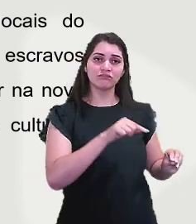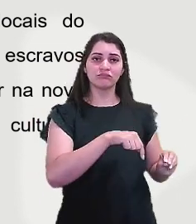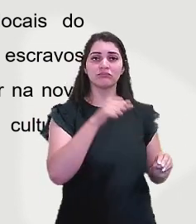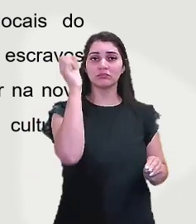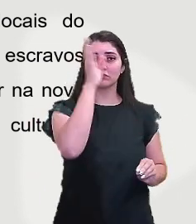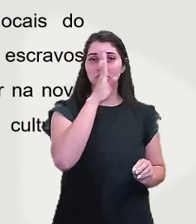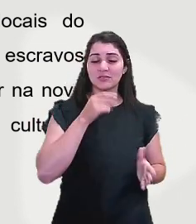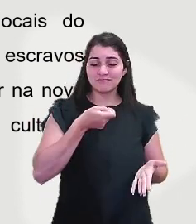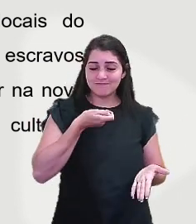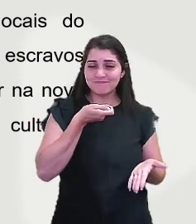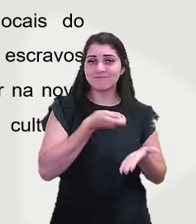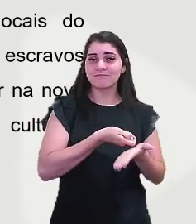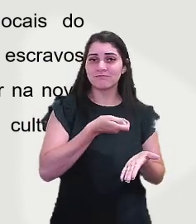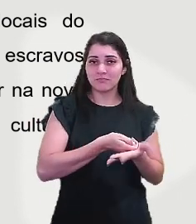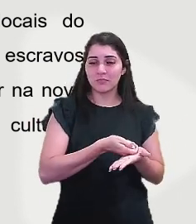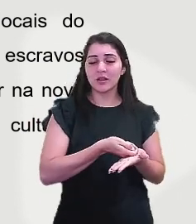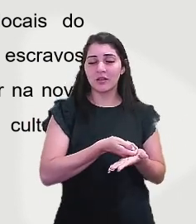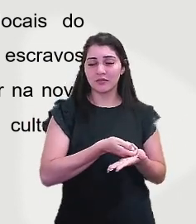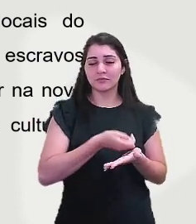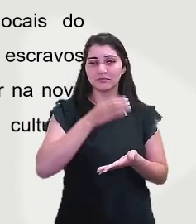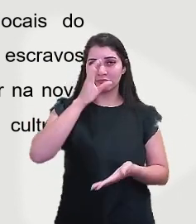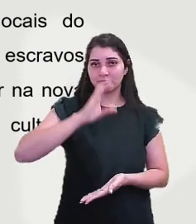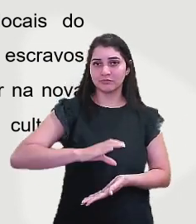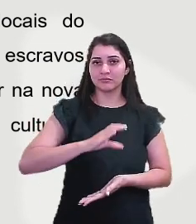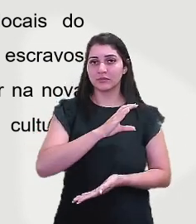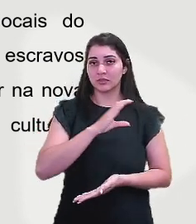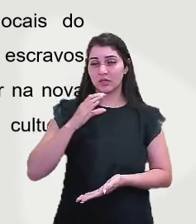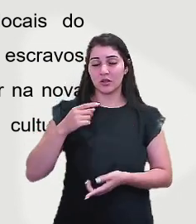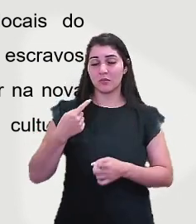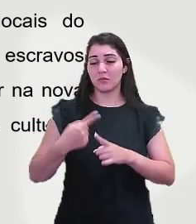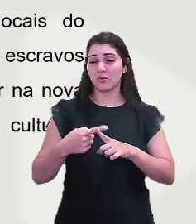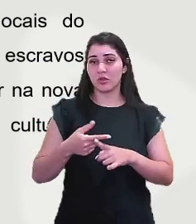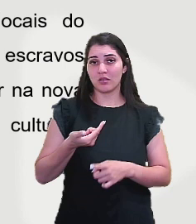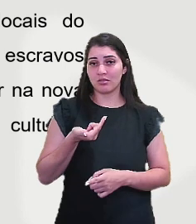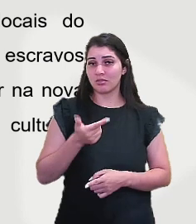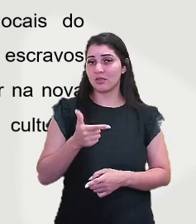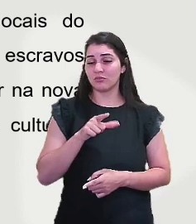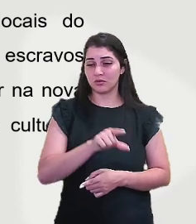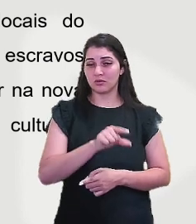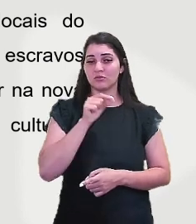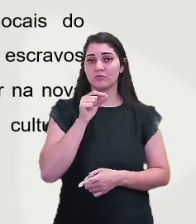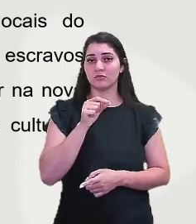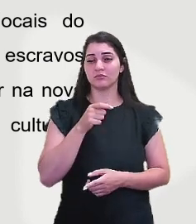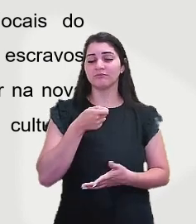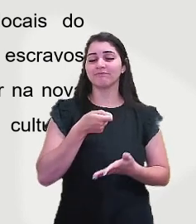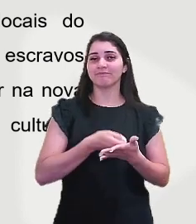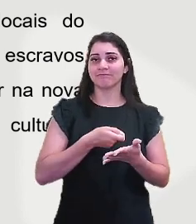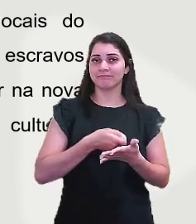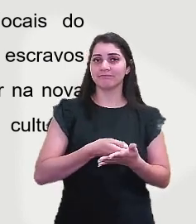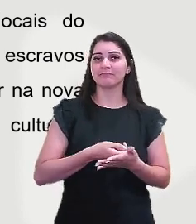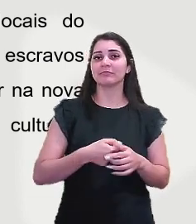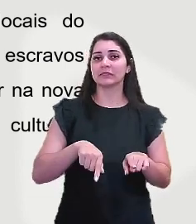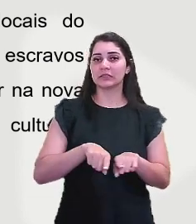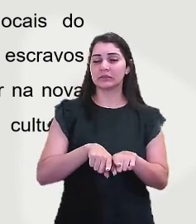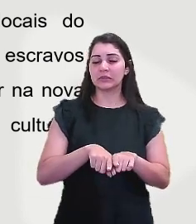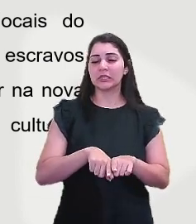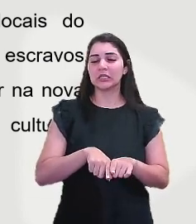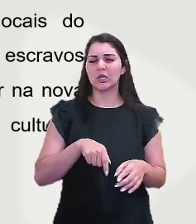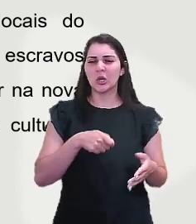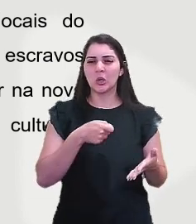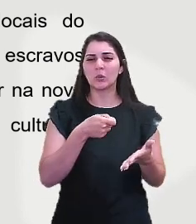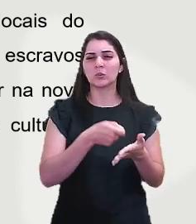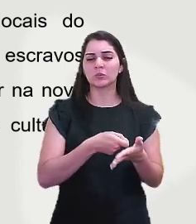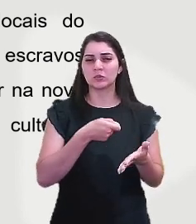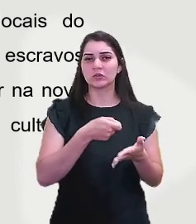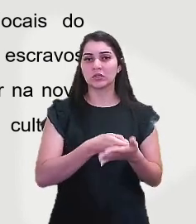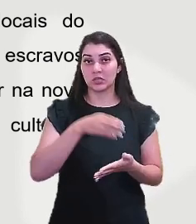Eram obrigados a ser católicos, porque não era opção deles, eles eram obrigados. Eles eram obrigados a